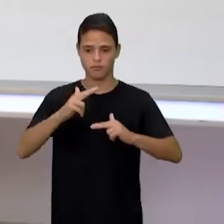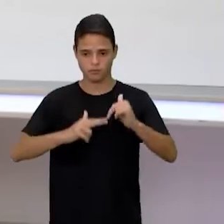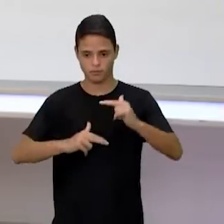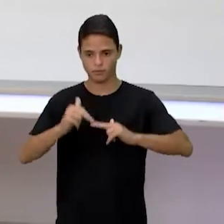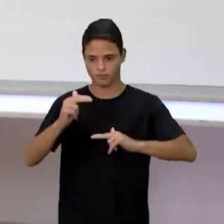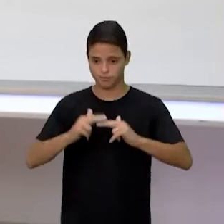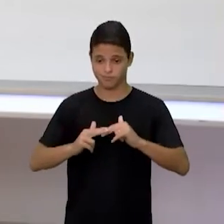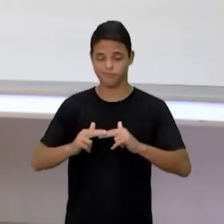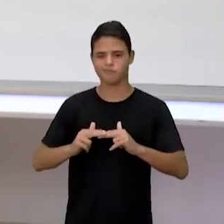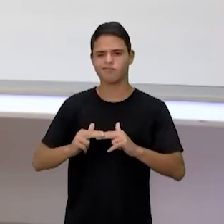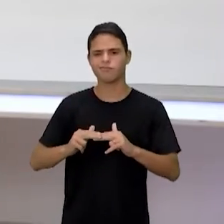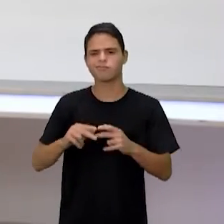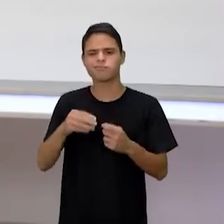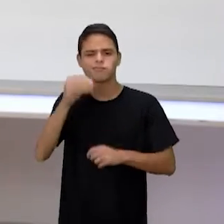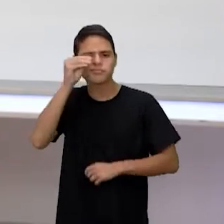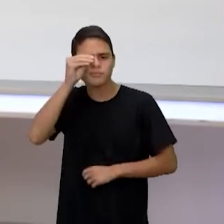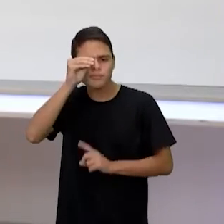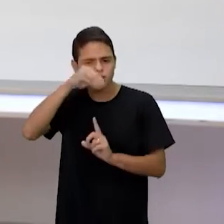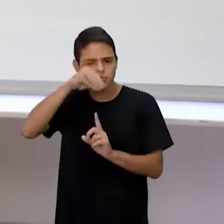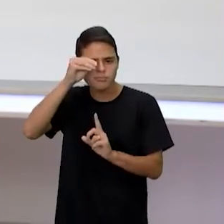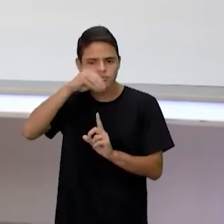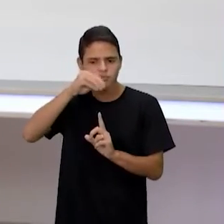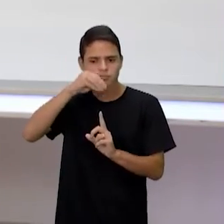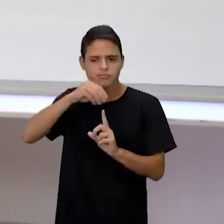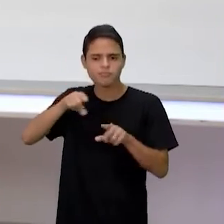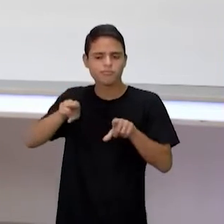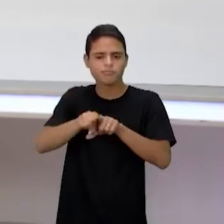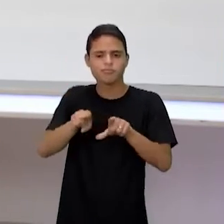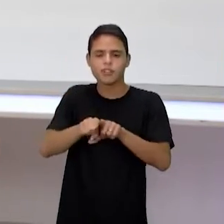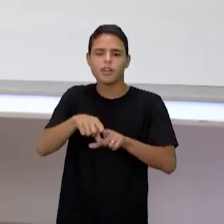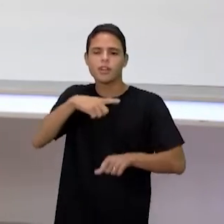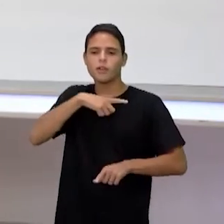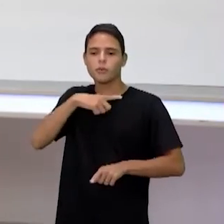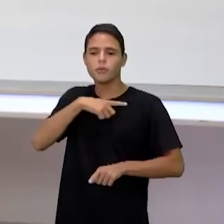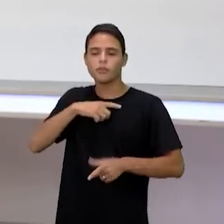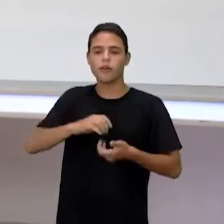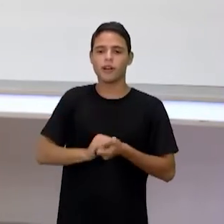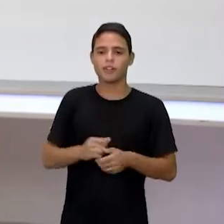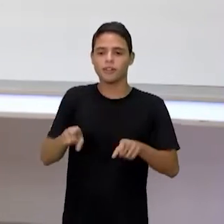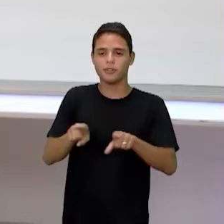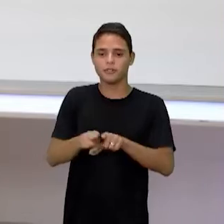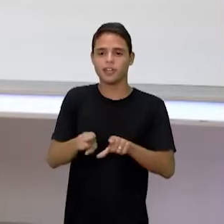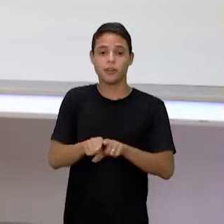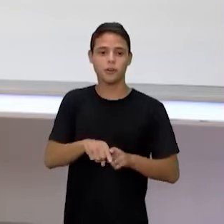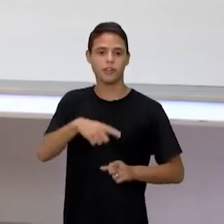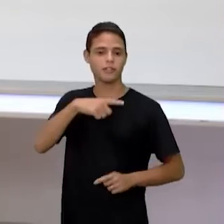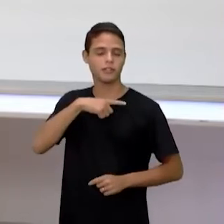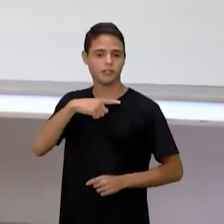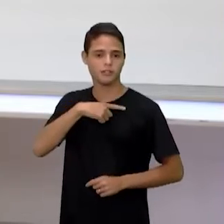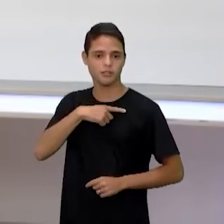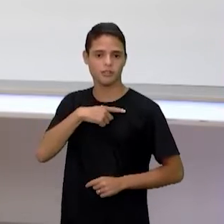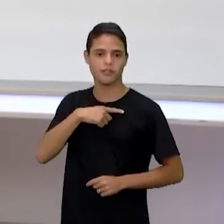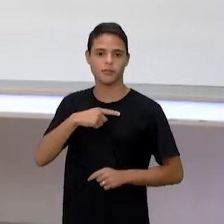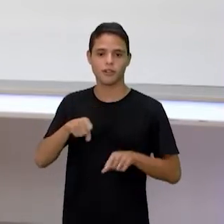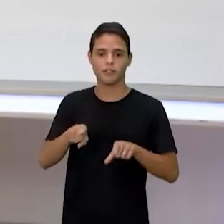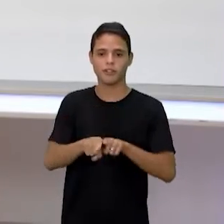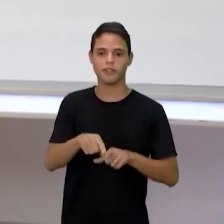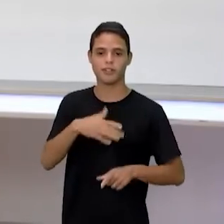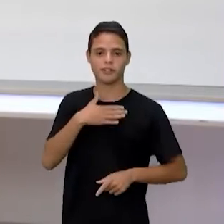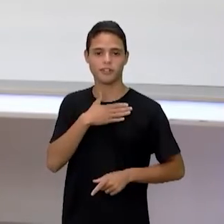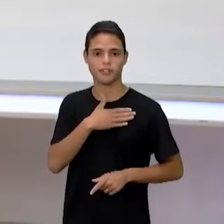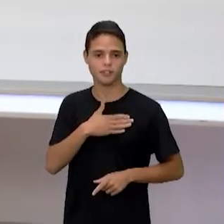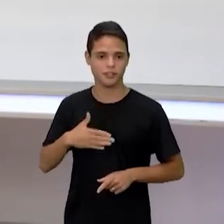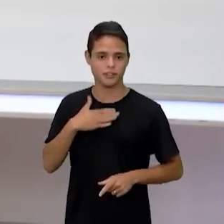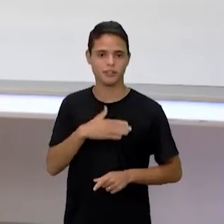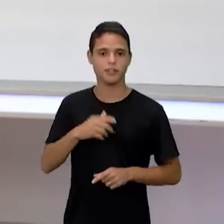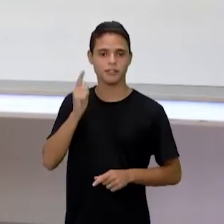utilizado ser muito frágil, né, não ser uma coisa perene, né, que durasse muito tempo, né, tendo a característica